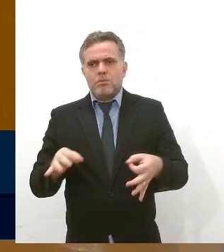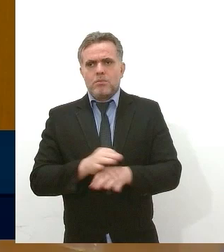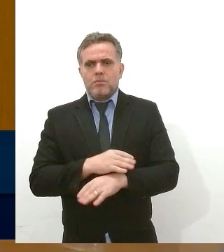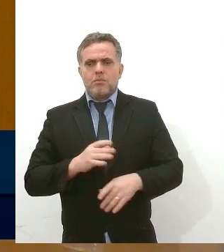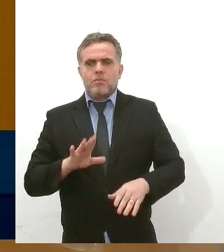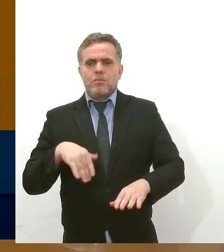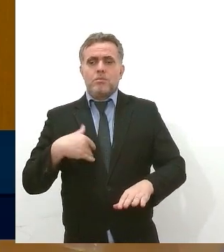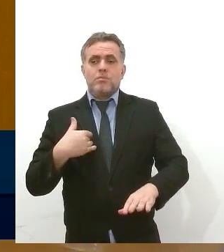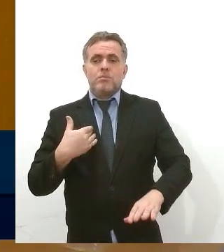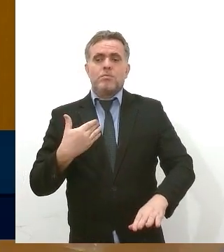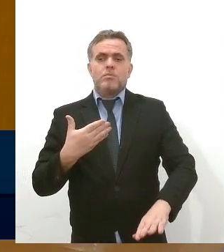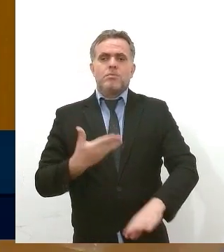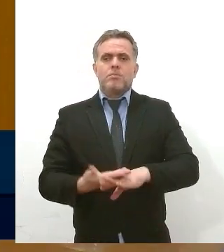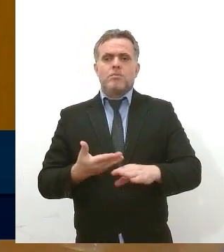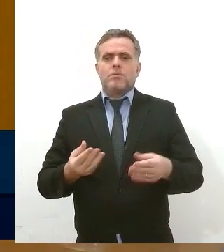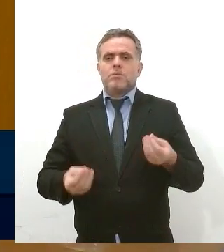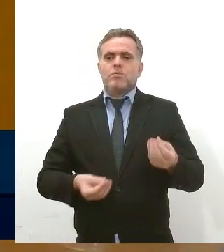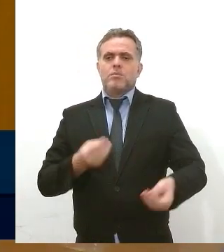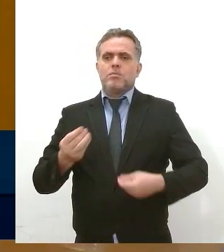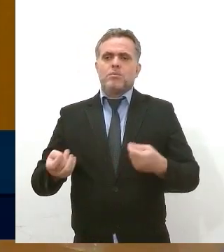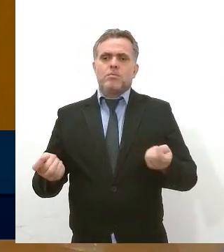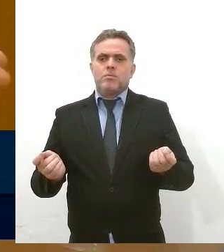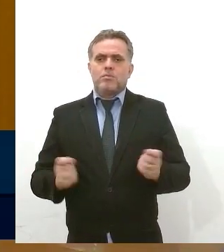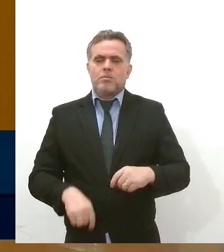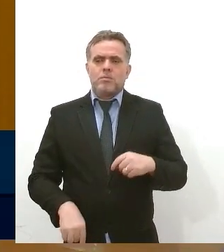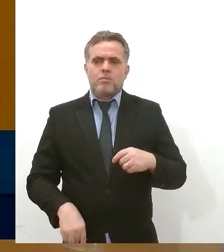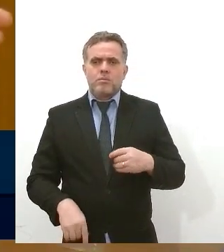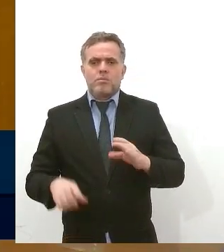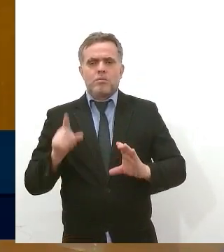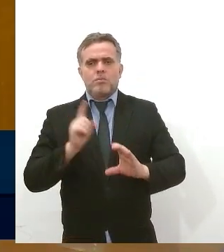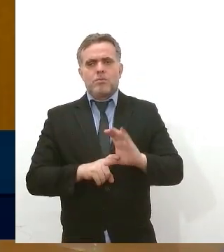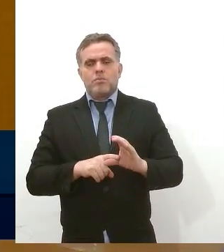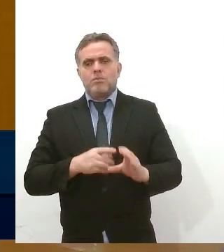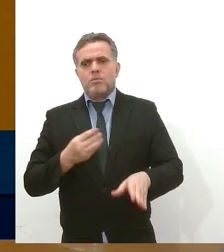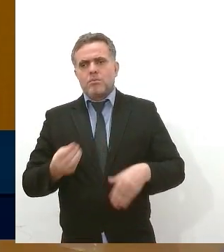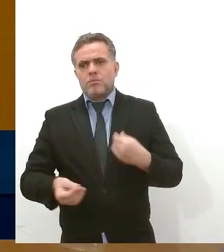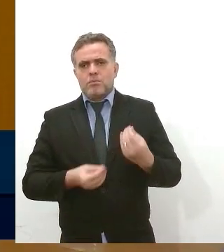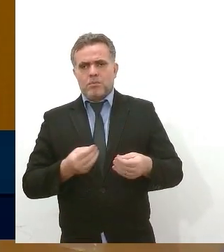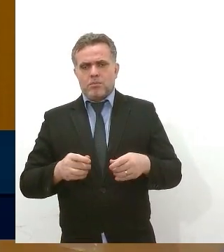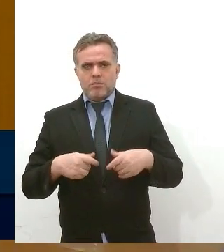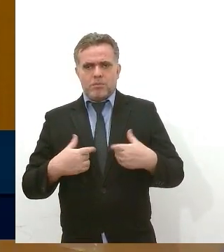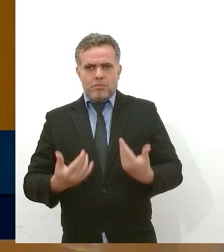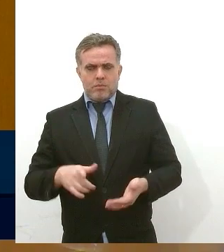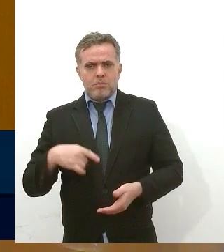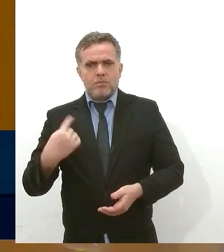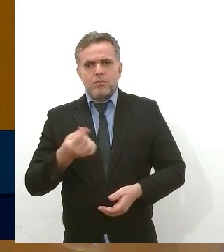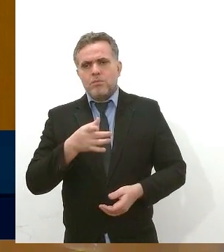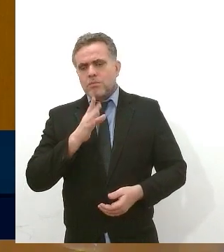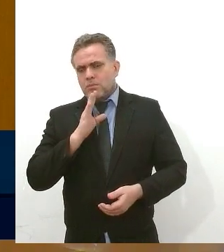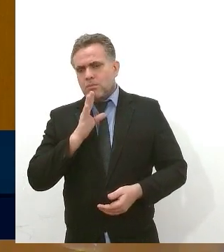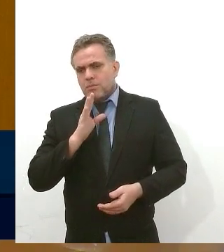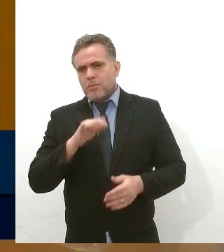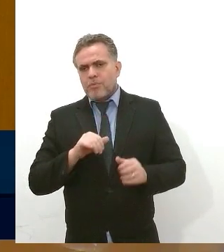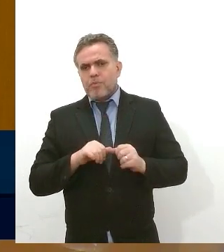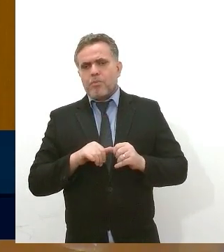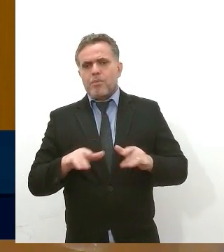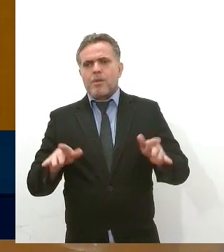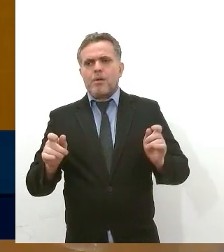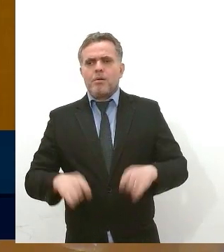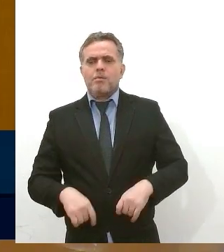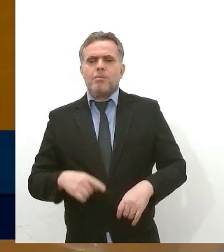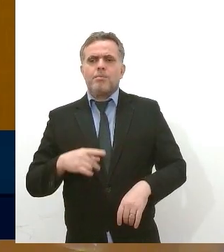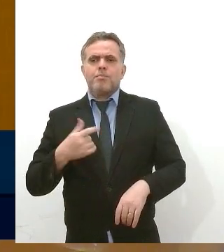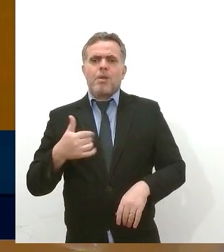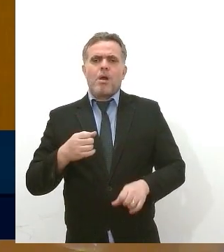uma grande dívida com o povo de Ribeirópolis, né? Como dissemos, essa obra, por exemplo, se arrasta há 10 anos. E nós temos lá,